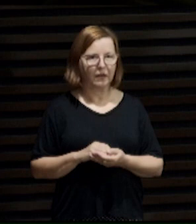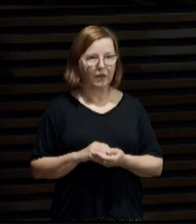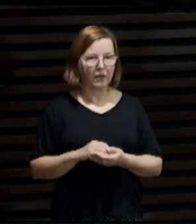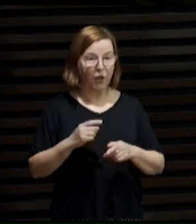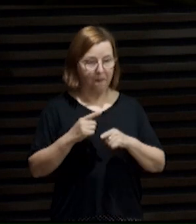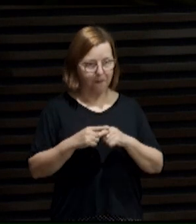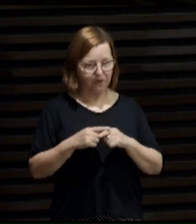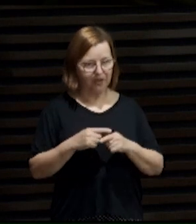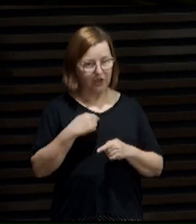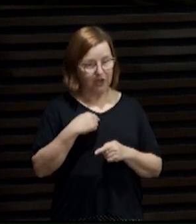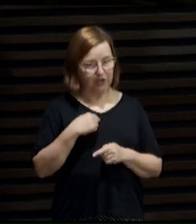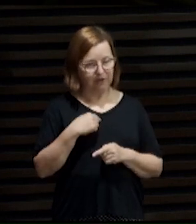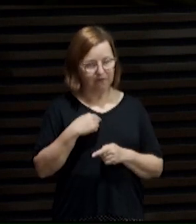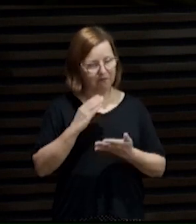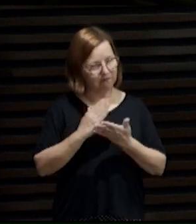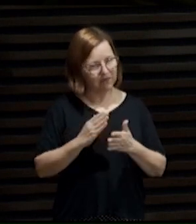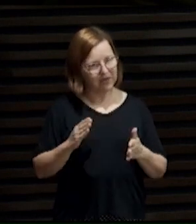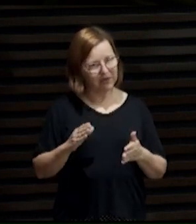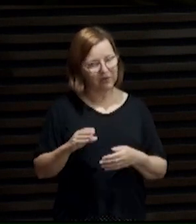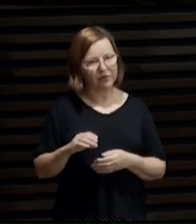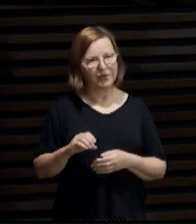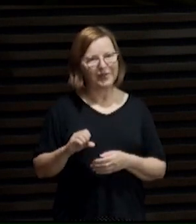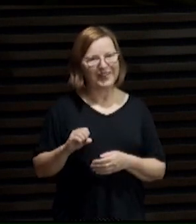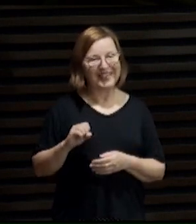me der a condição de encher a minha mesa.